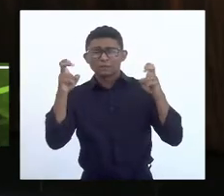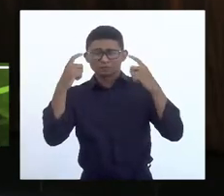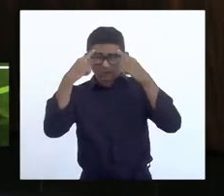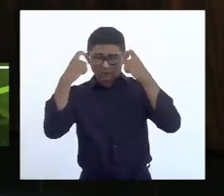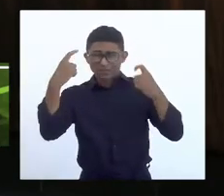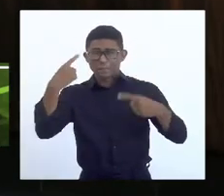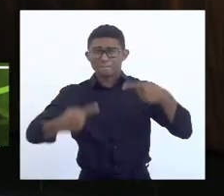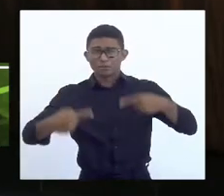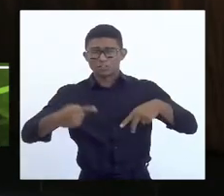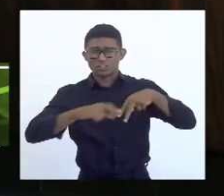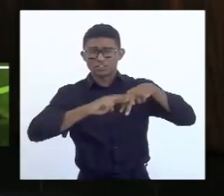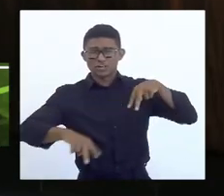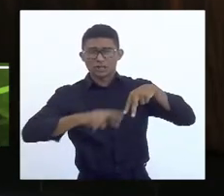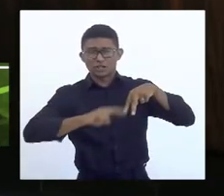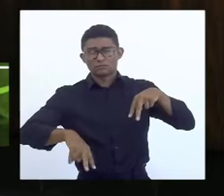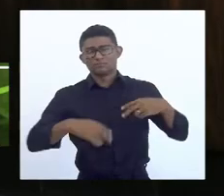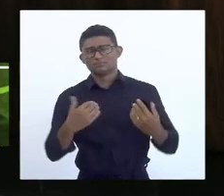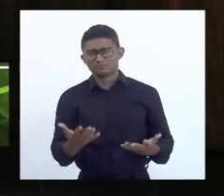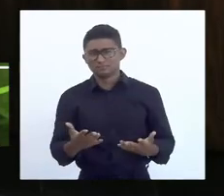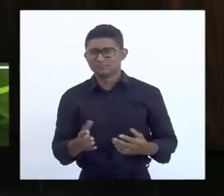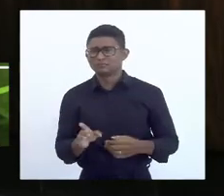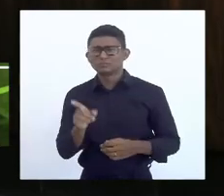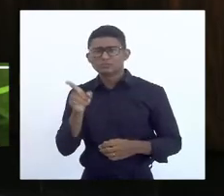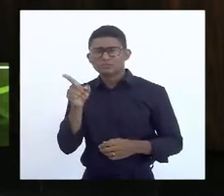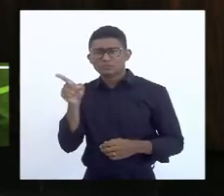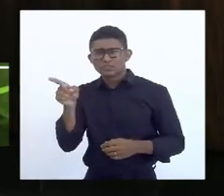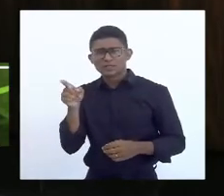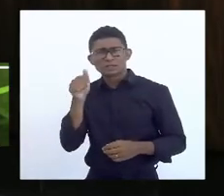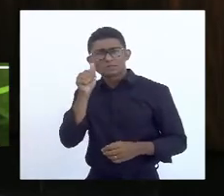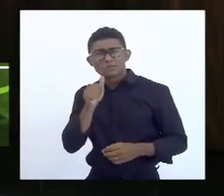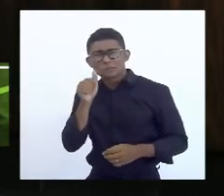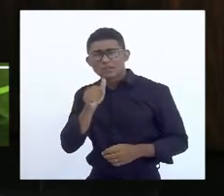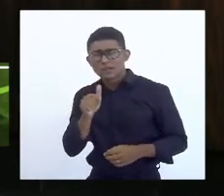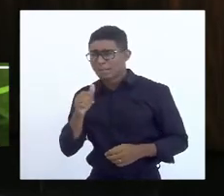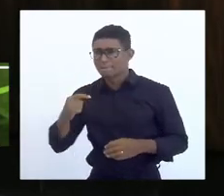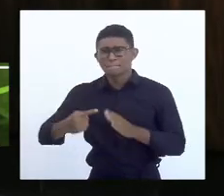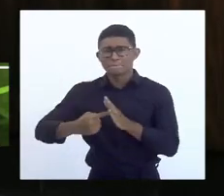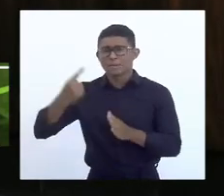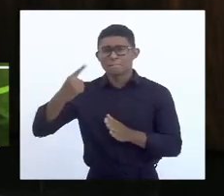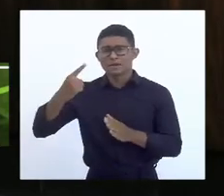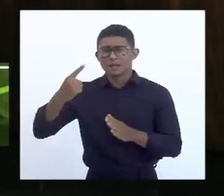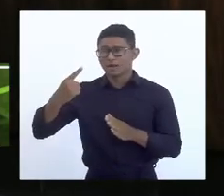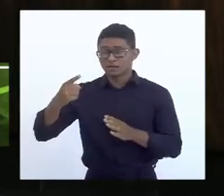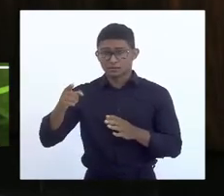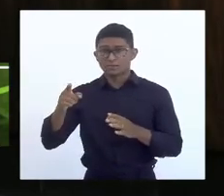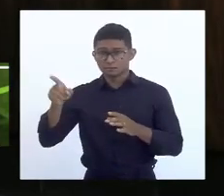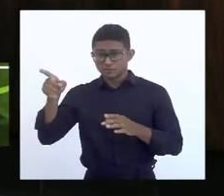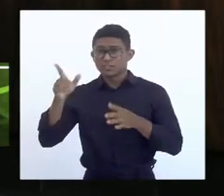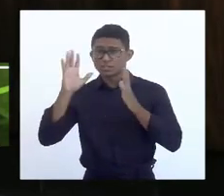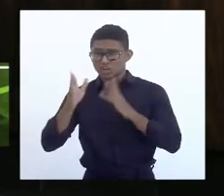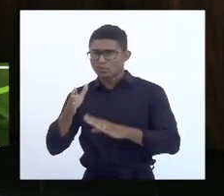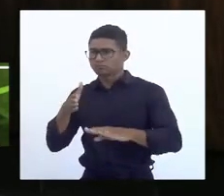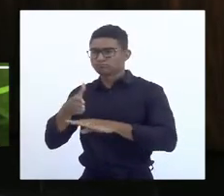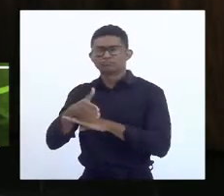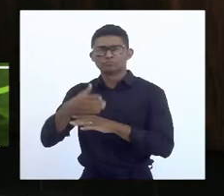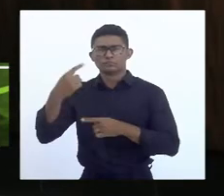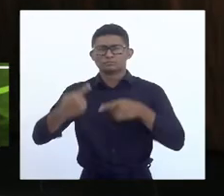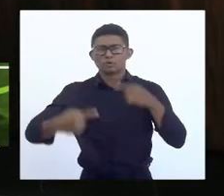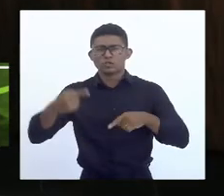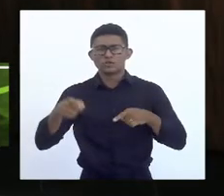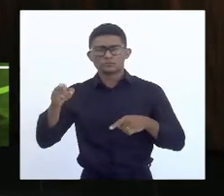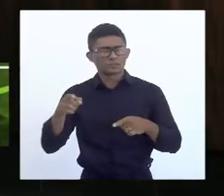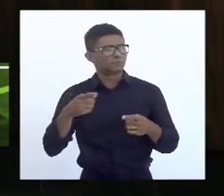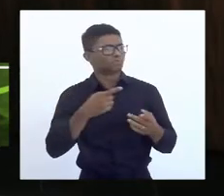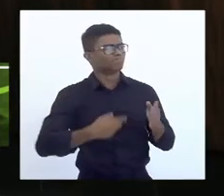Brasil, claro, mas assim, você foi a primeira política que estava lá na linha de frente e assumiu isso e começou a